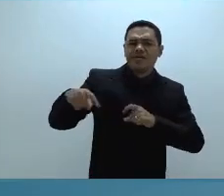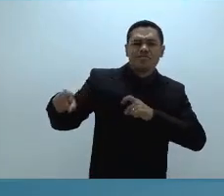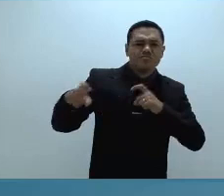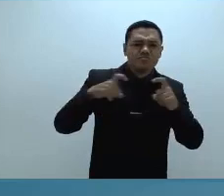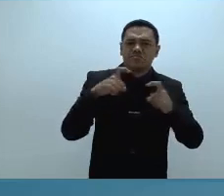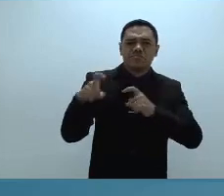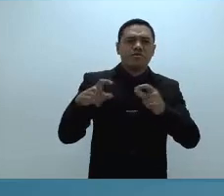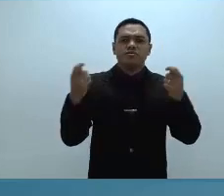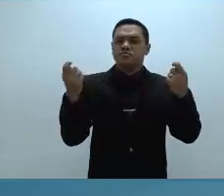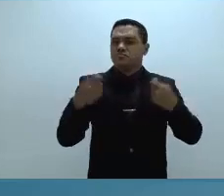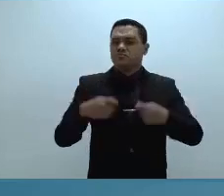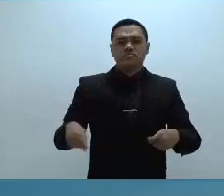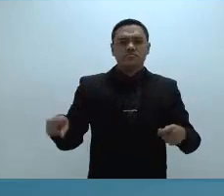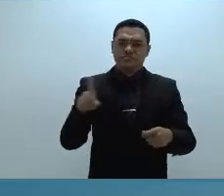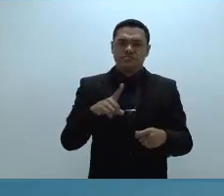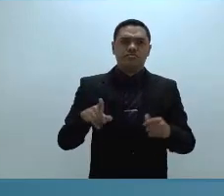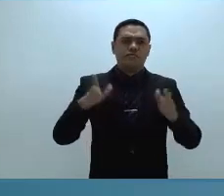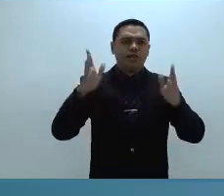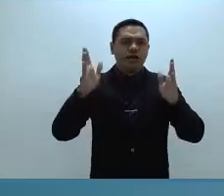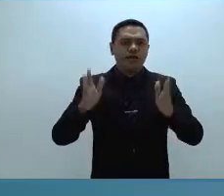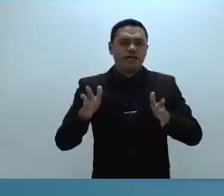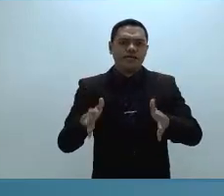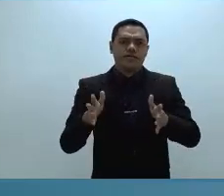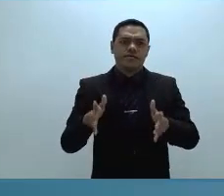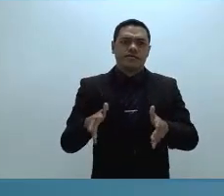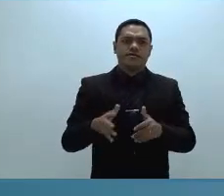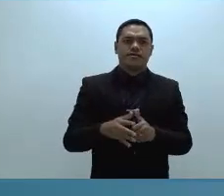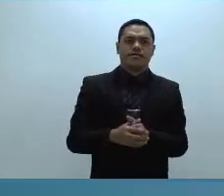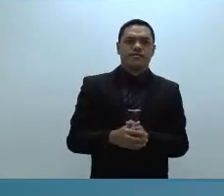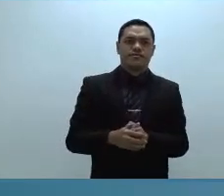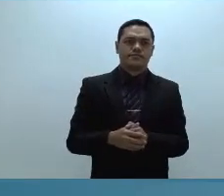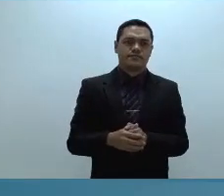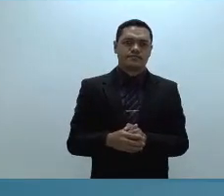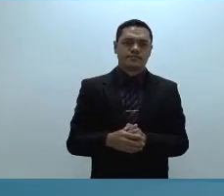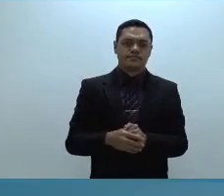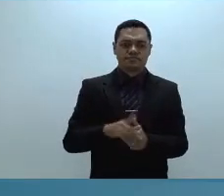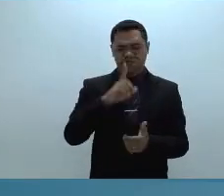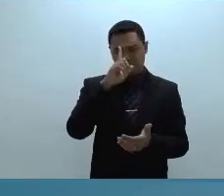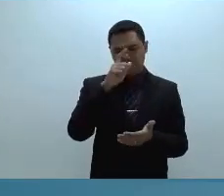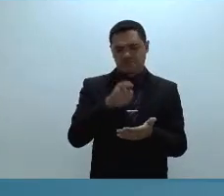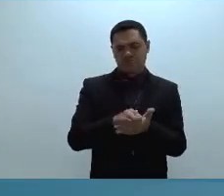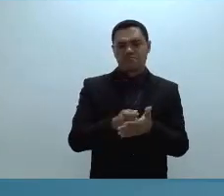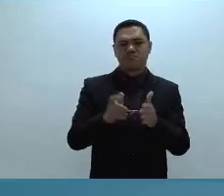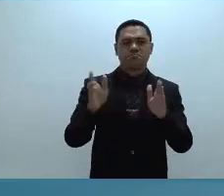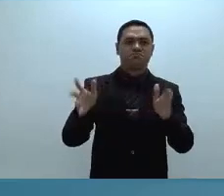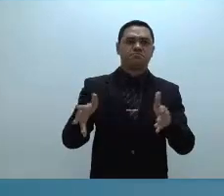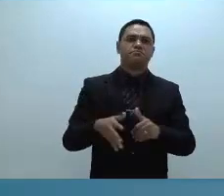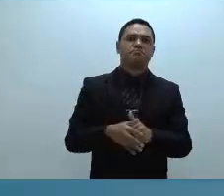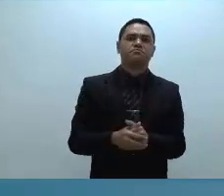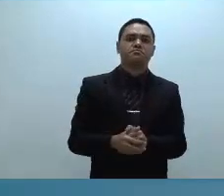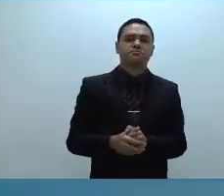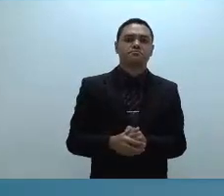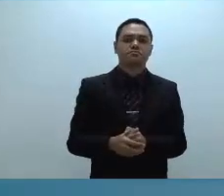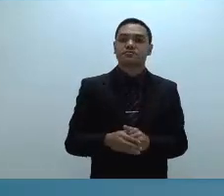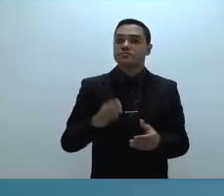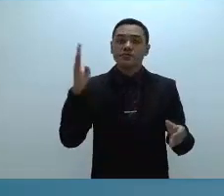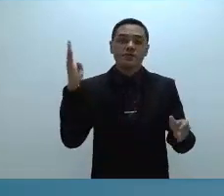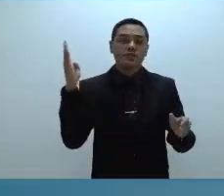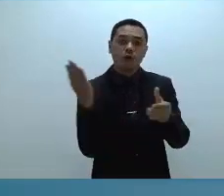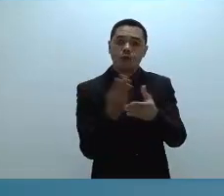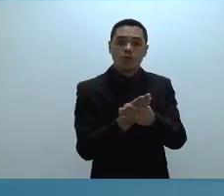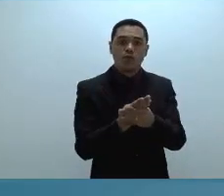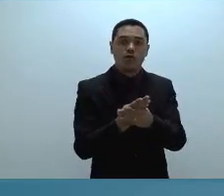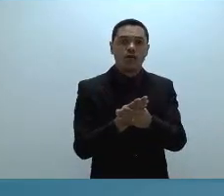que restabelecer a gratificação para os servidores e, nesse processo, diga-se de passagem, dar continuidade